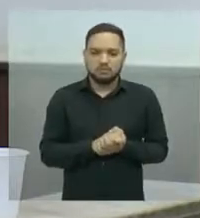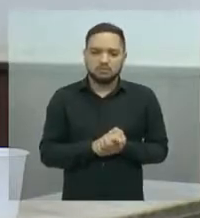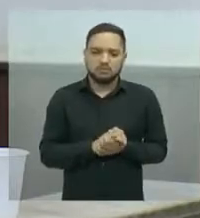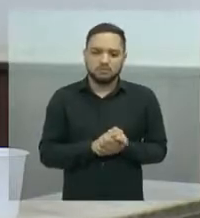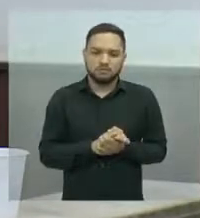a minha passagem